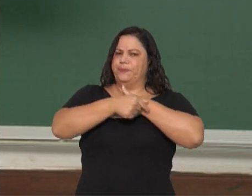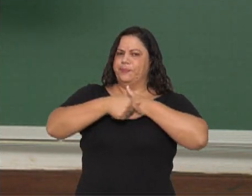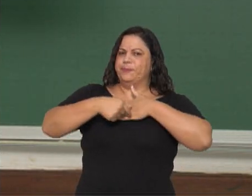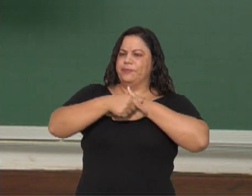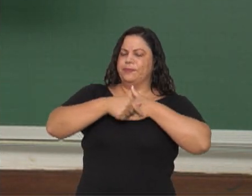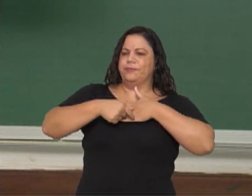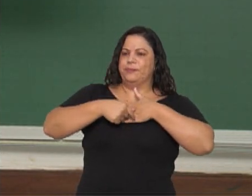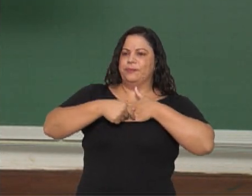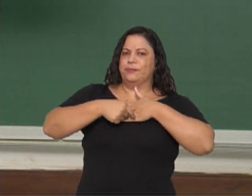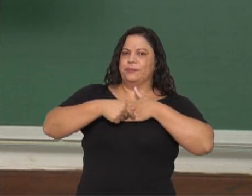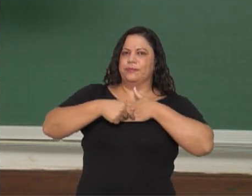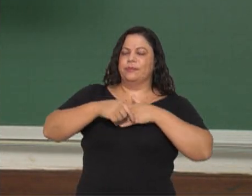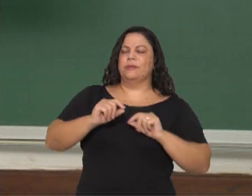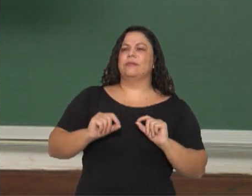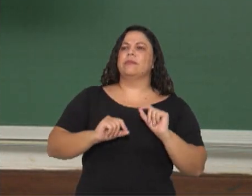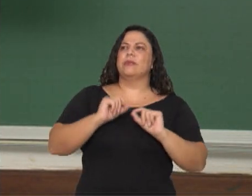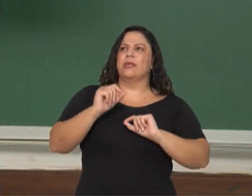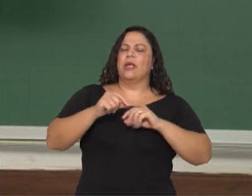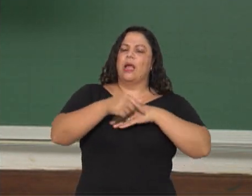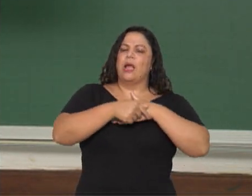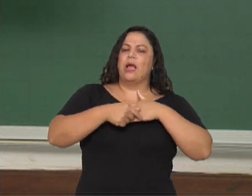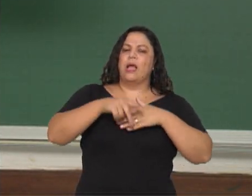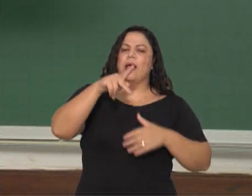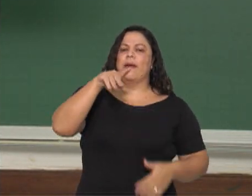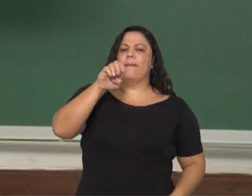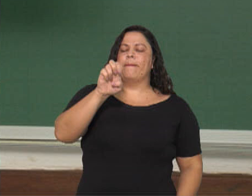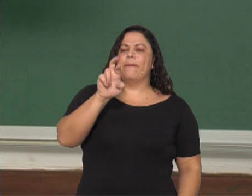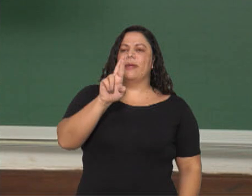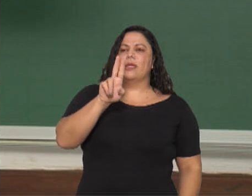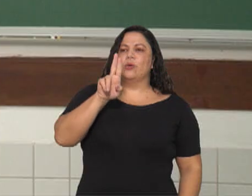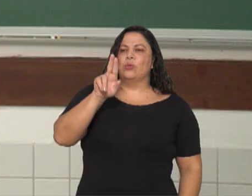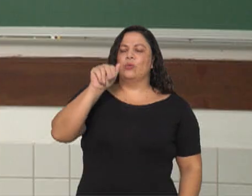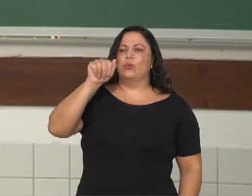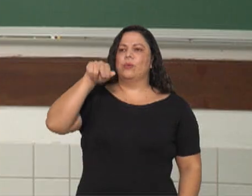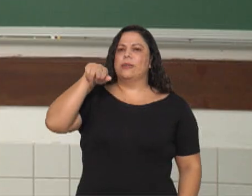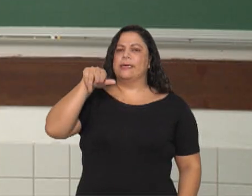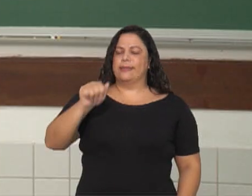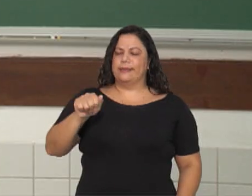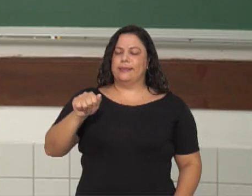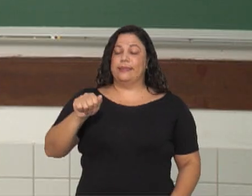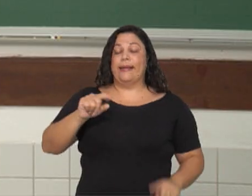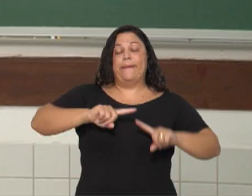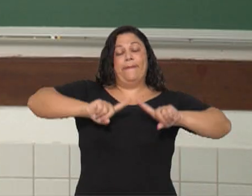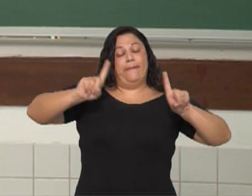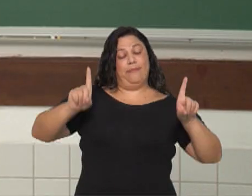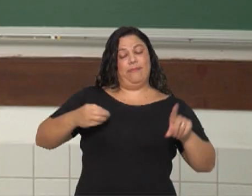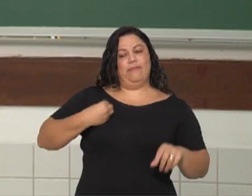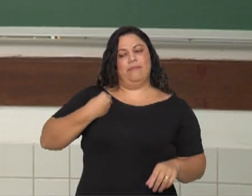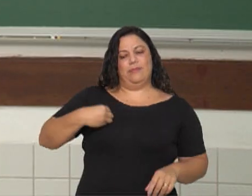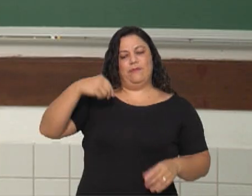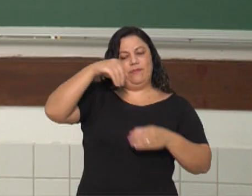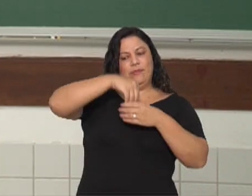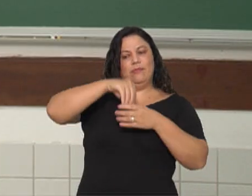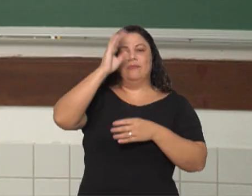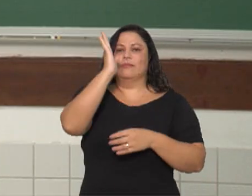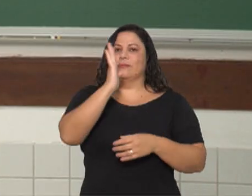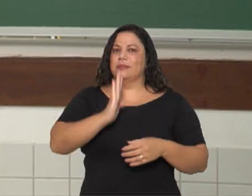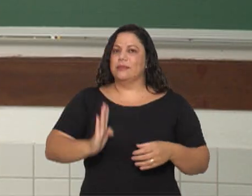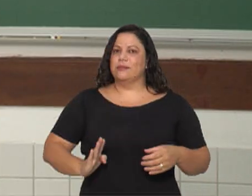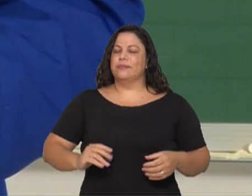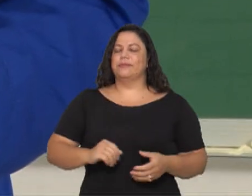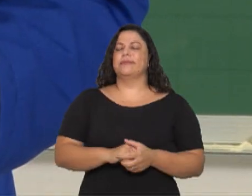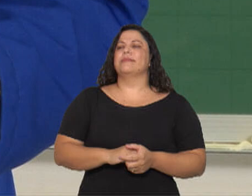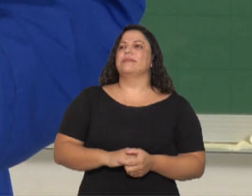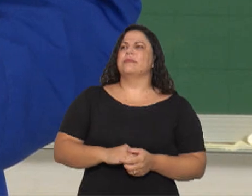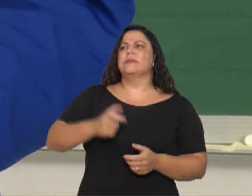peruana, contudo, é uma escritora que vive há muito tempo aqui no Brasil. Então, ela tem poemas interessantes ou